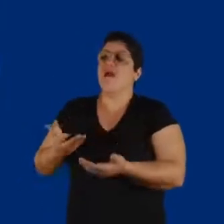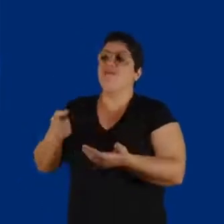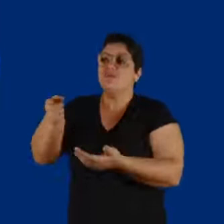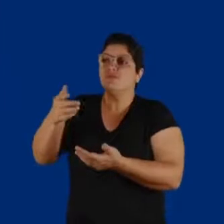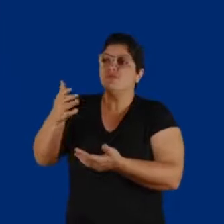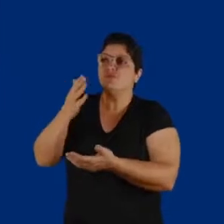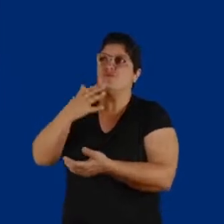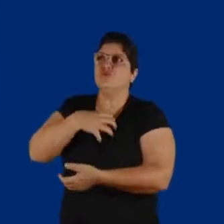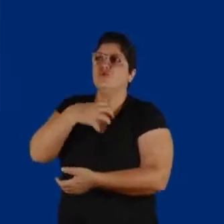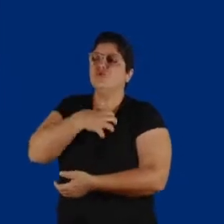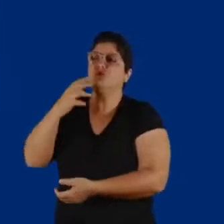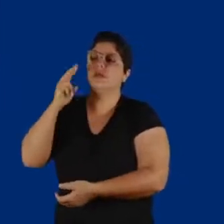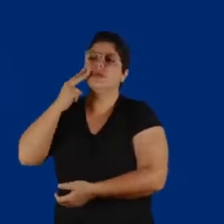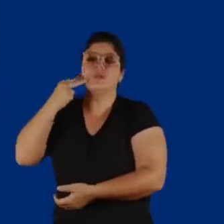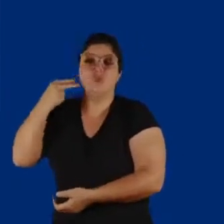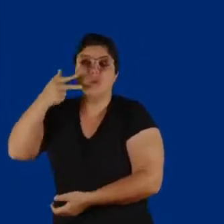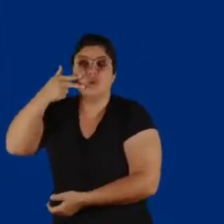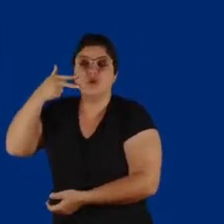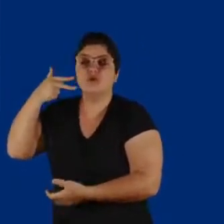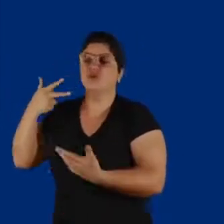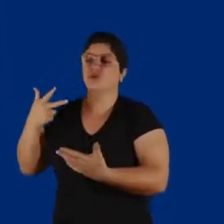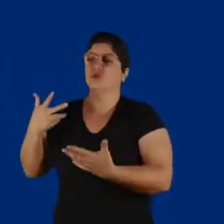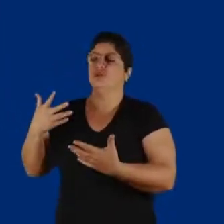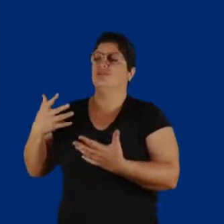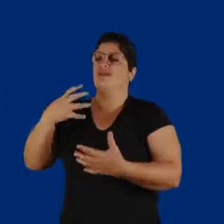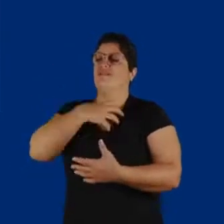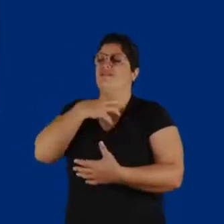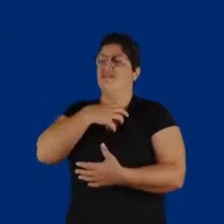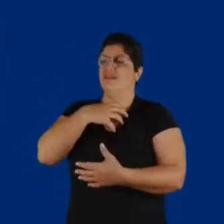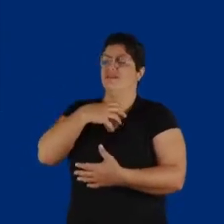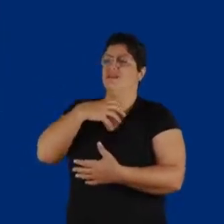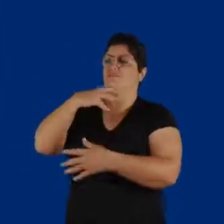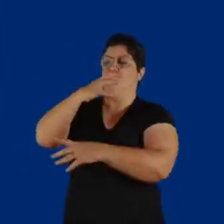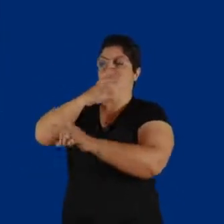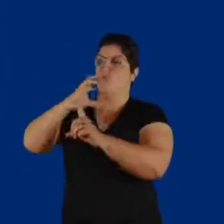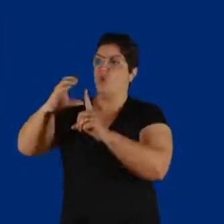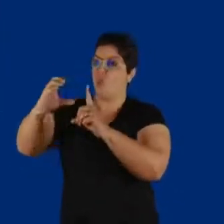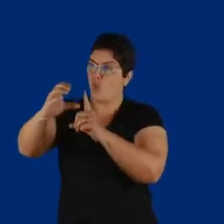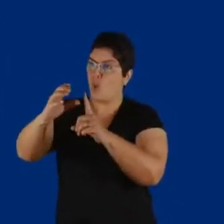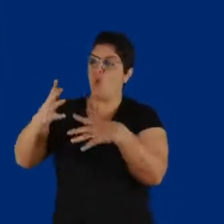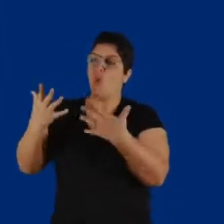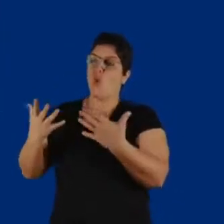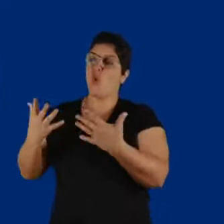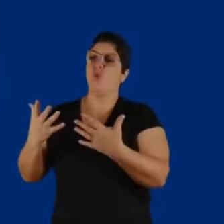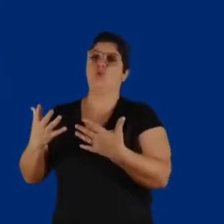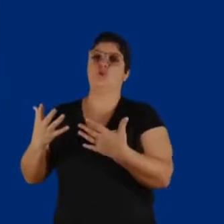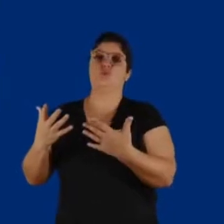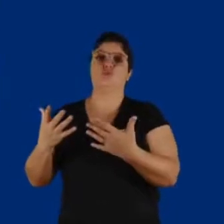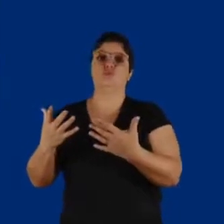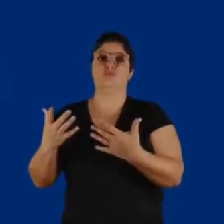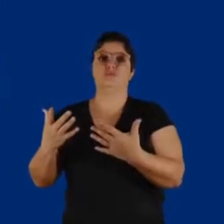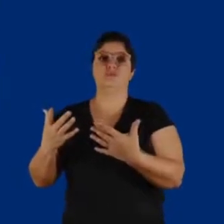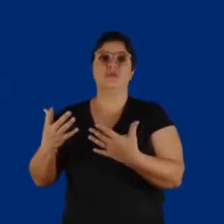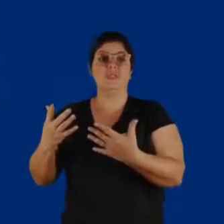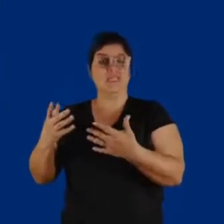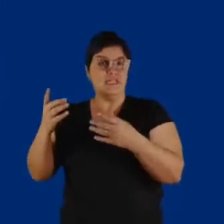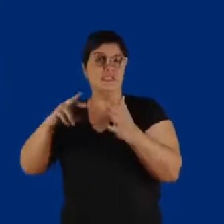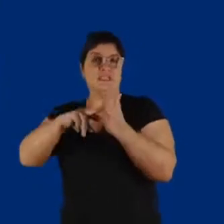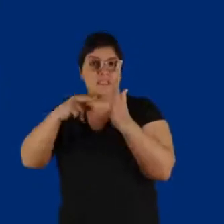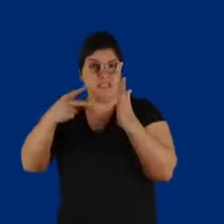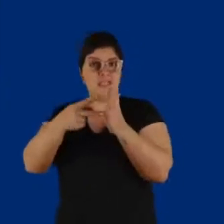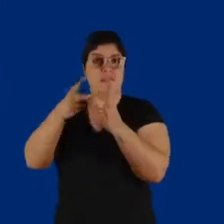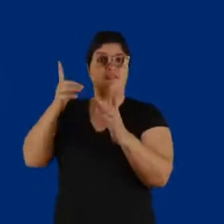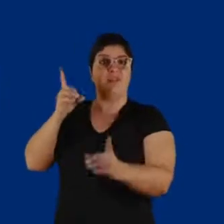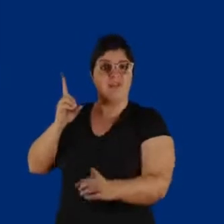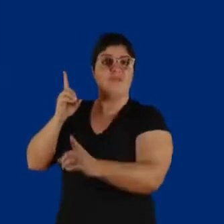com uma cerimônia que vinha junto. E isso tem a ver com nos encontrar. e encontrar também o que, que é relevante